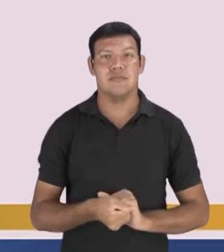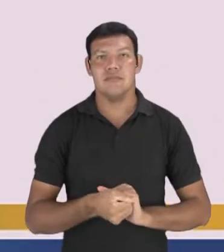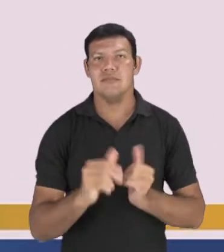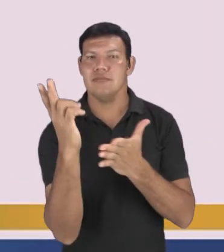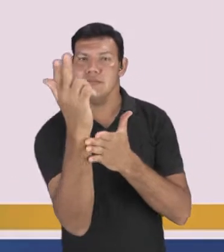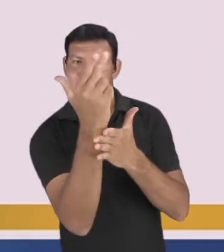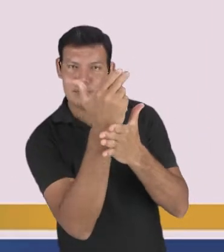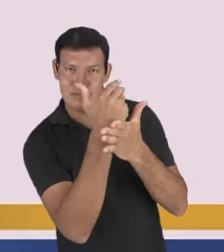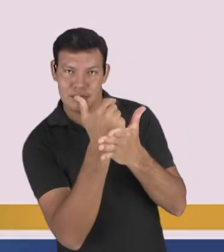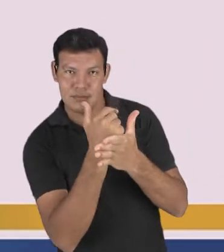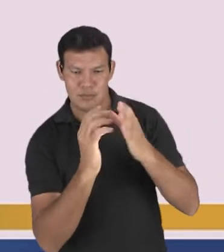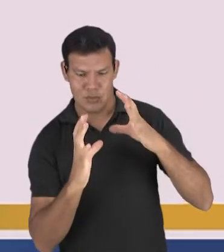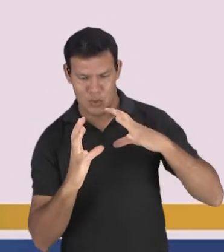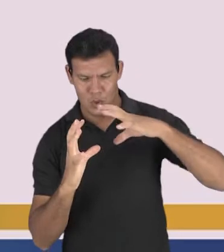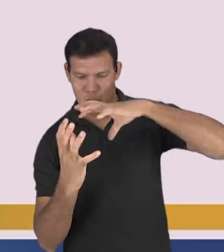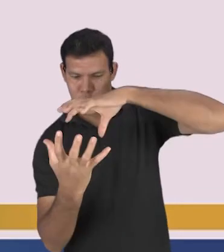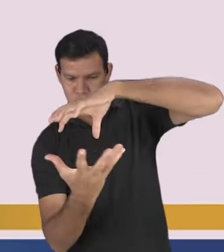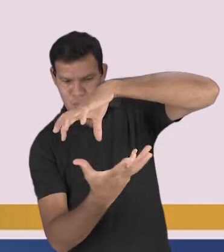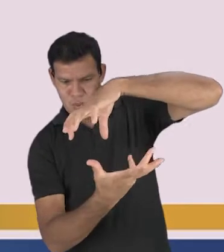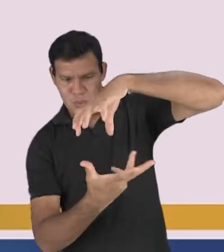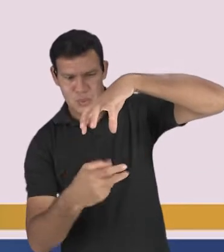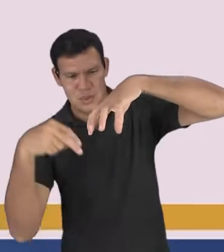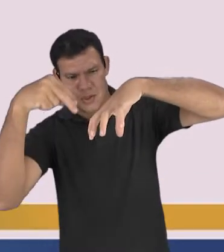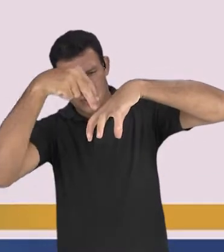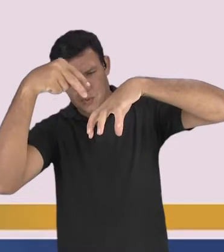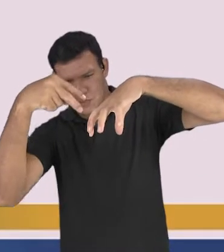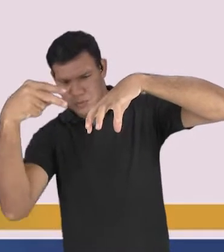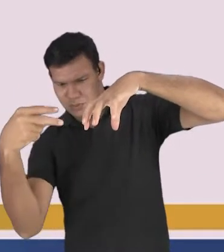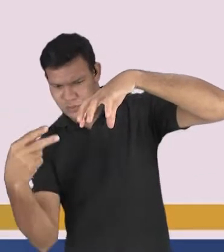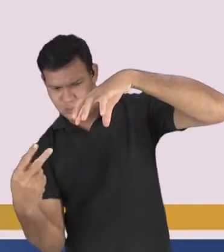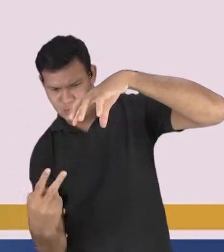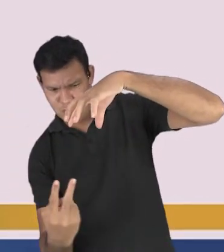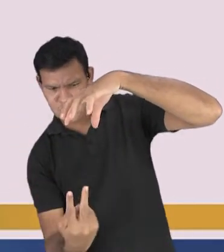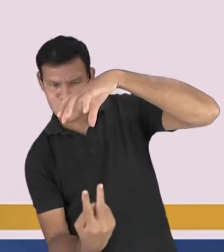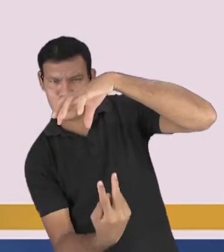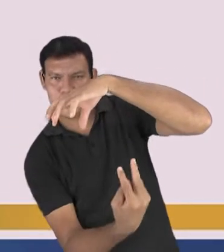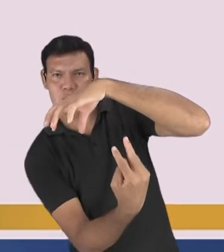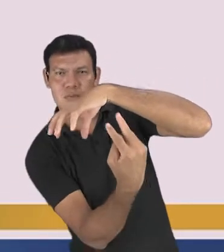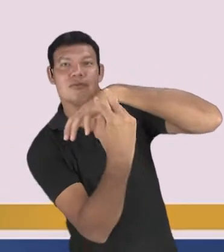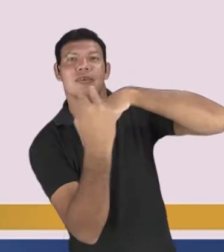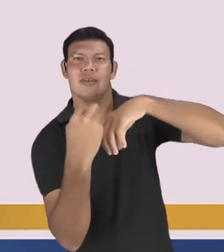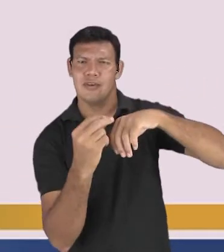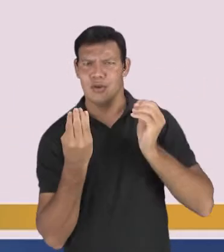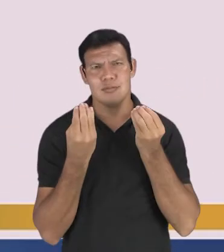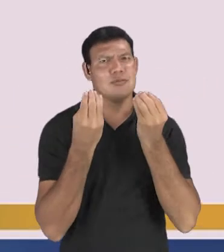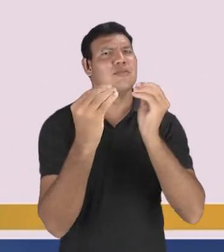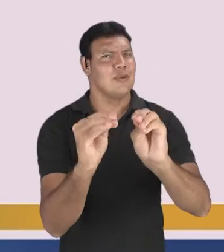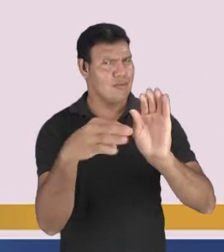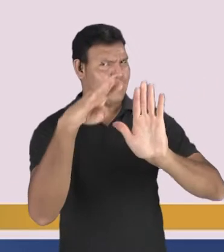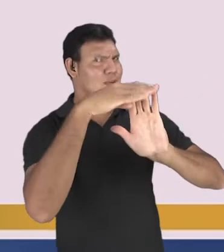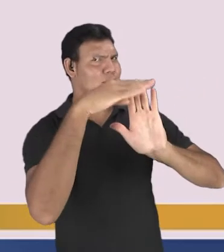o povo brasileiro. Assim, nosso povo é alegre, é divertido, é colorido, porque nós temos um pouquinho de cada um